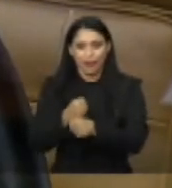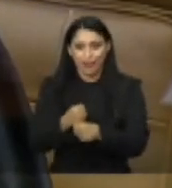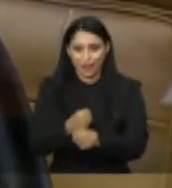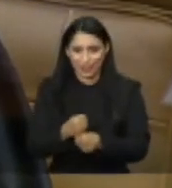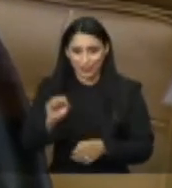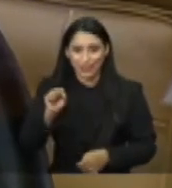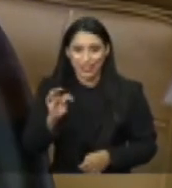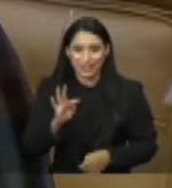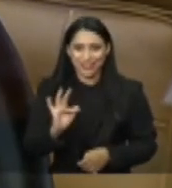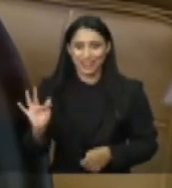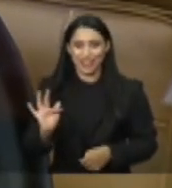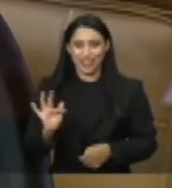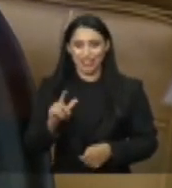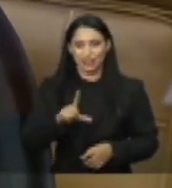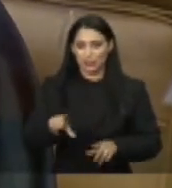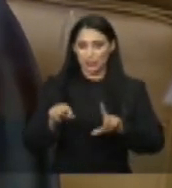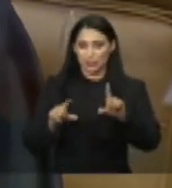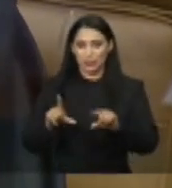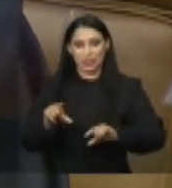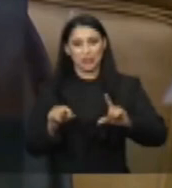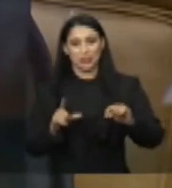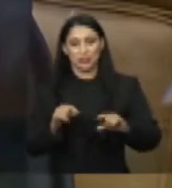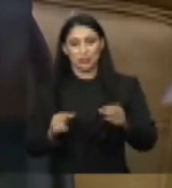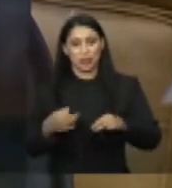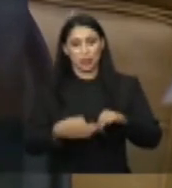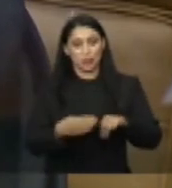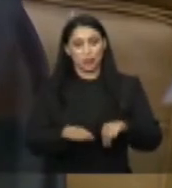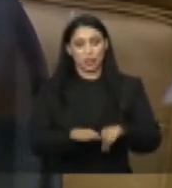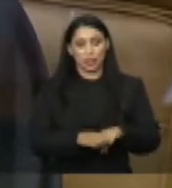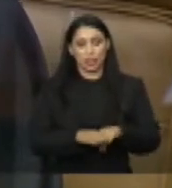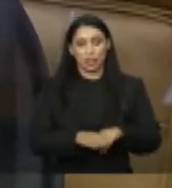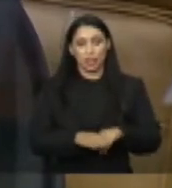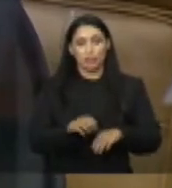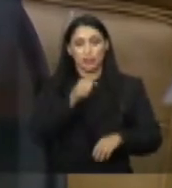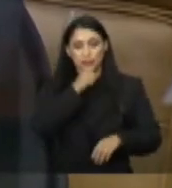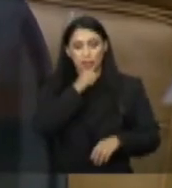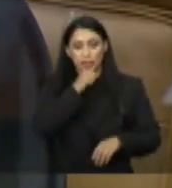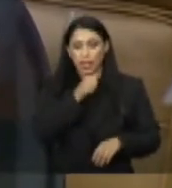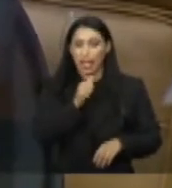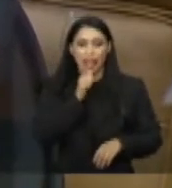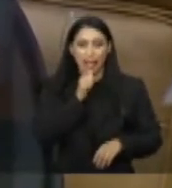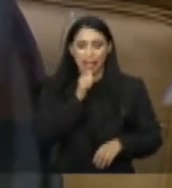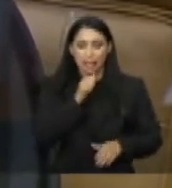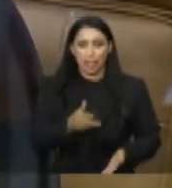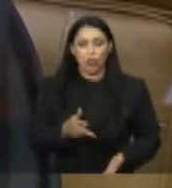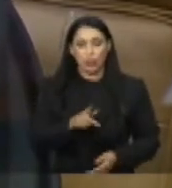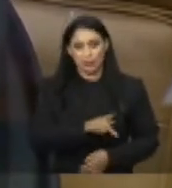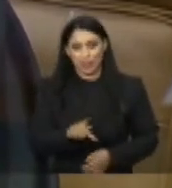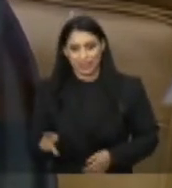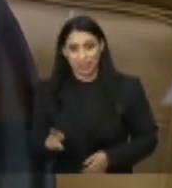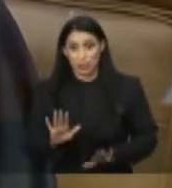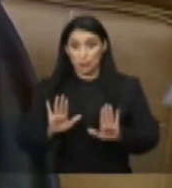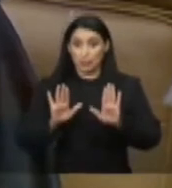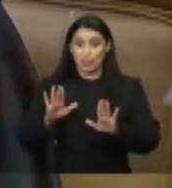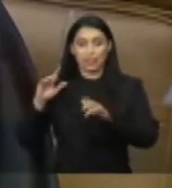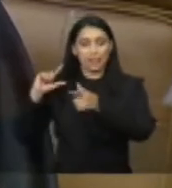no sentido de escolher para esses cargos sempre o ministro mais antigo que ainda não ocupou o posto. Mas isso, essa